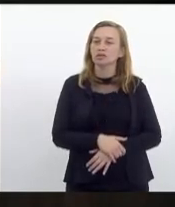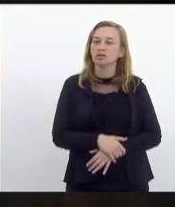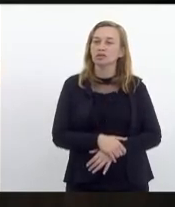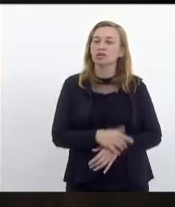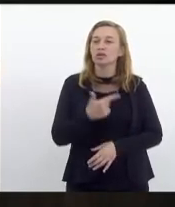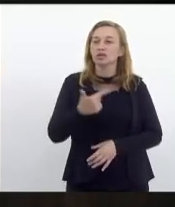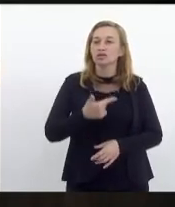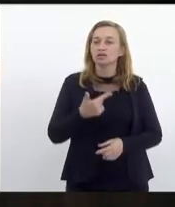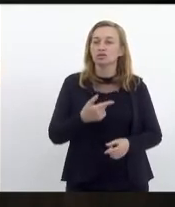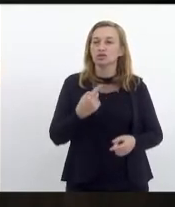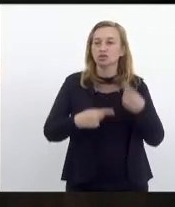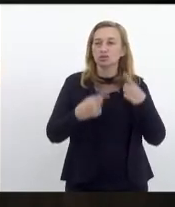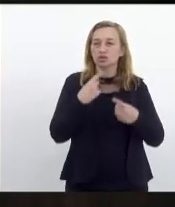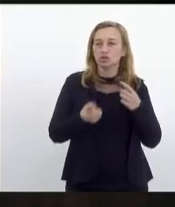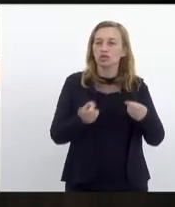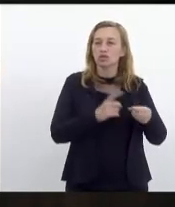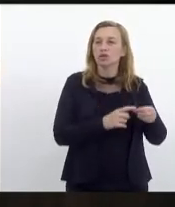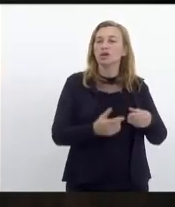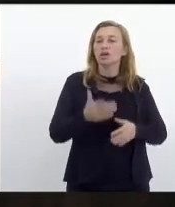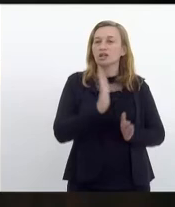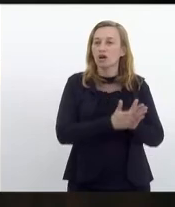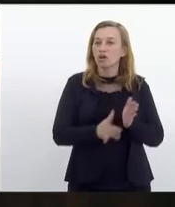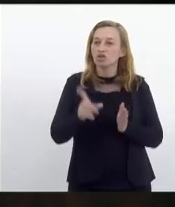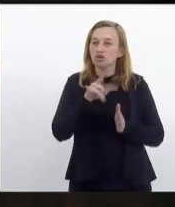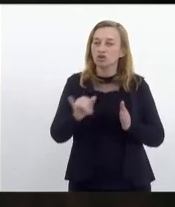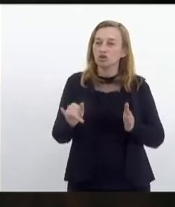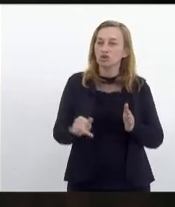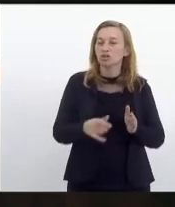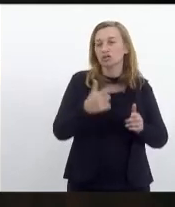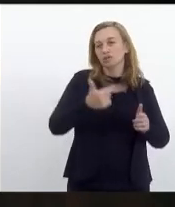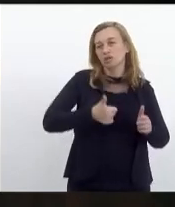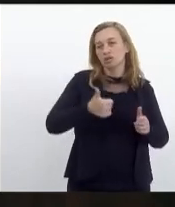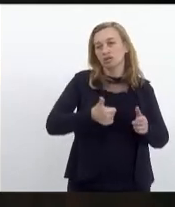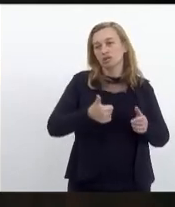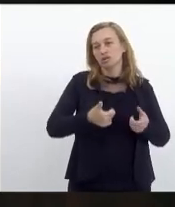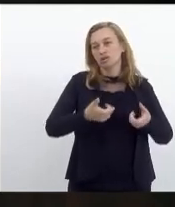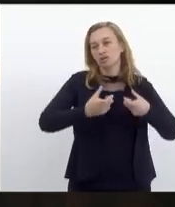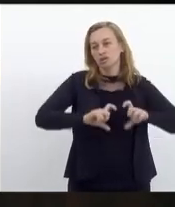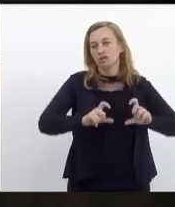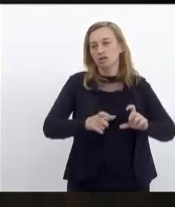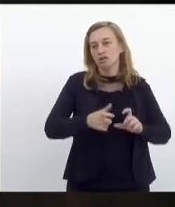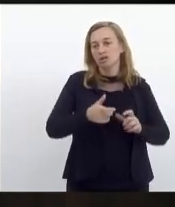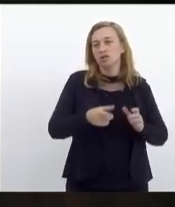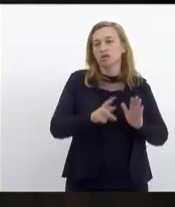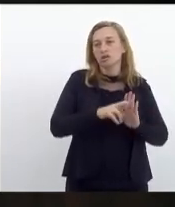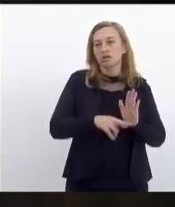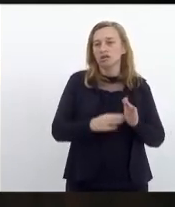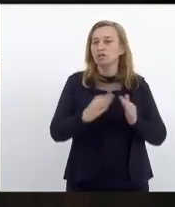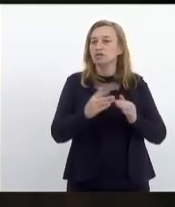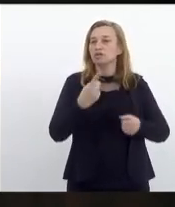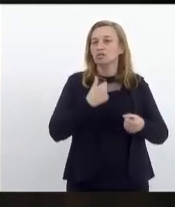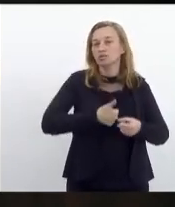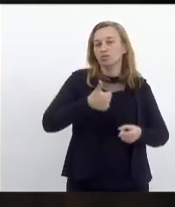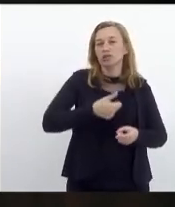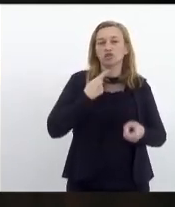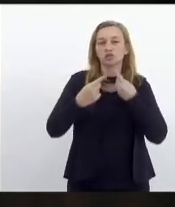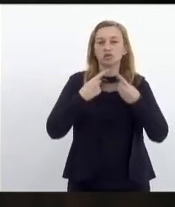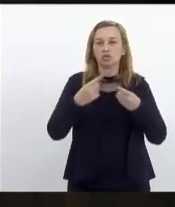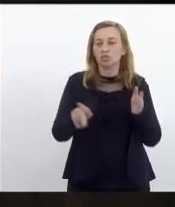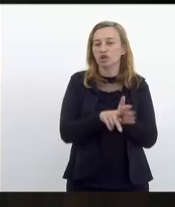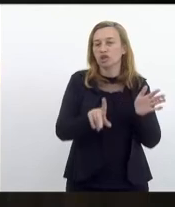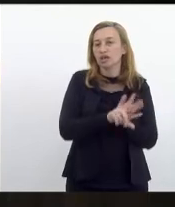a segunda discussão. Incluído na ordem do dia, de acordo com o parágrafo 1º do artigo 47 do Regimento Interno, em tramitação ordinária, em primeira discussão, projeto